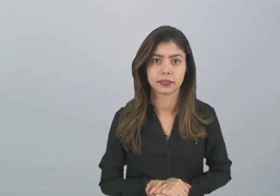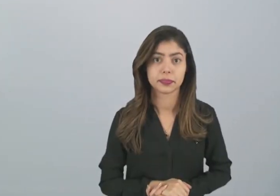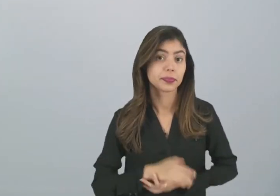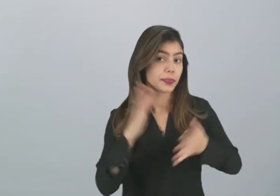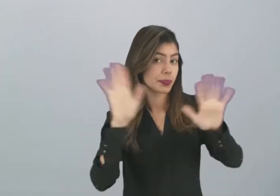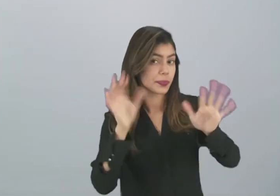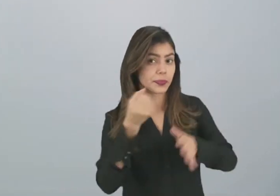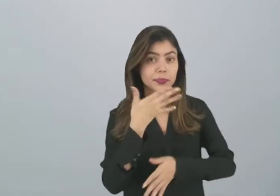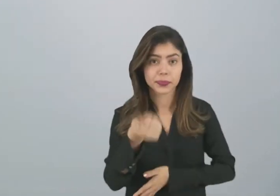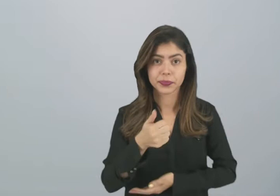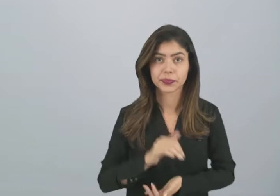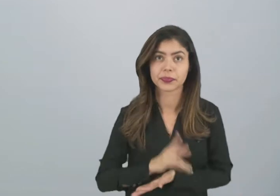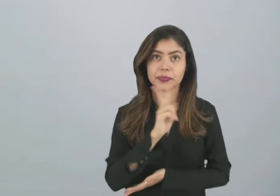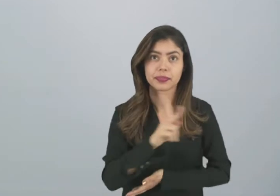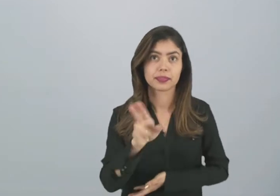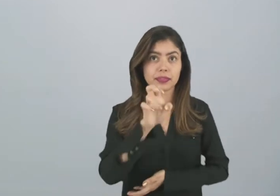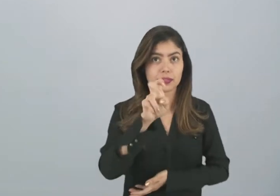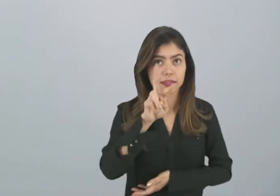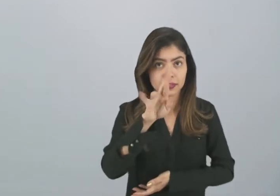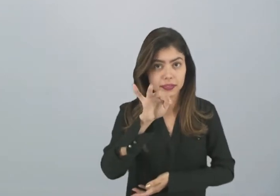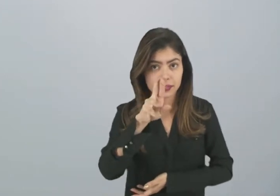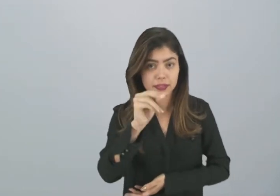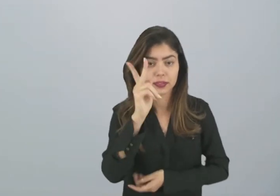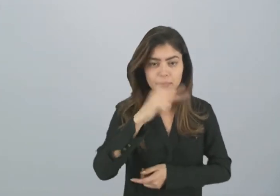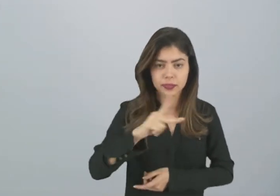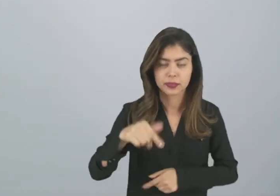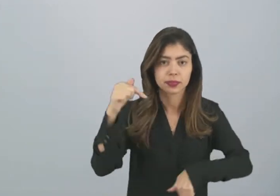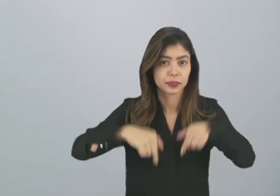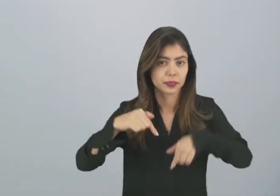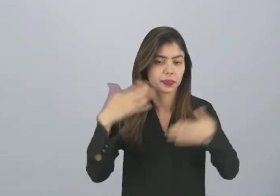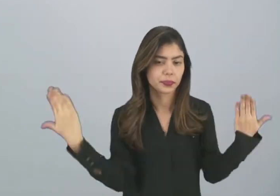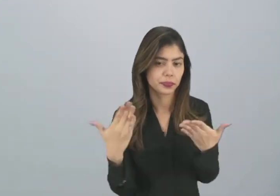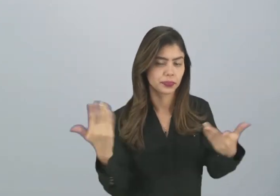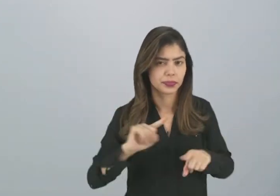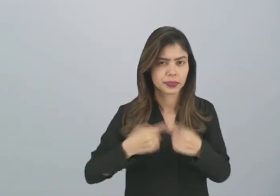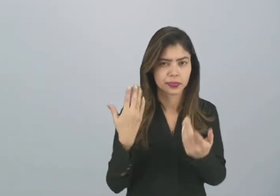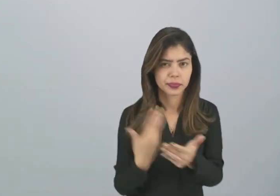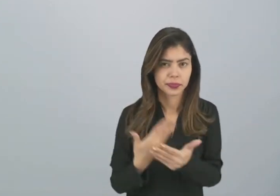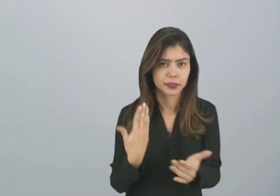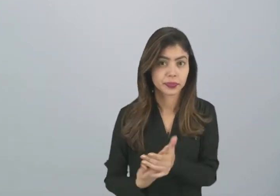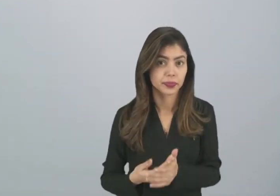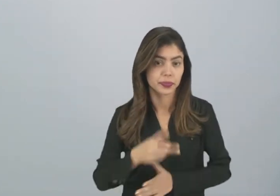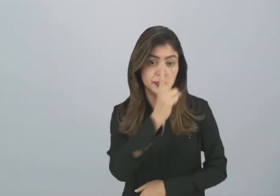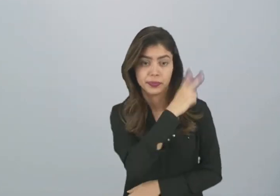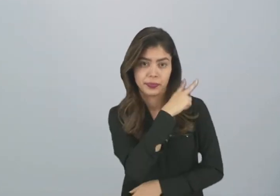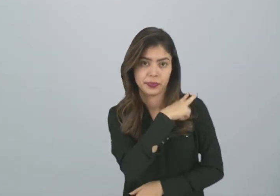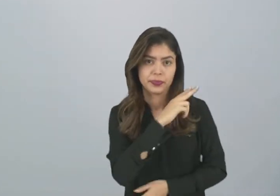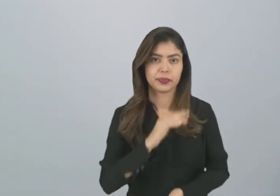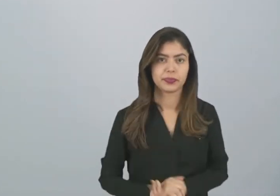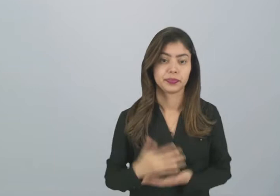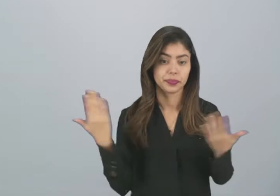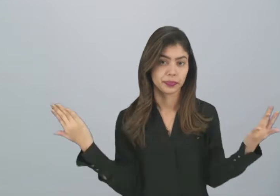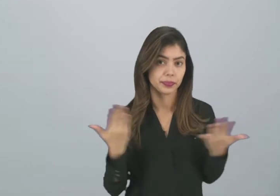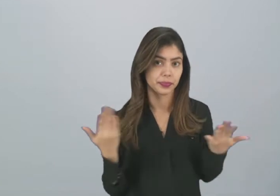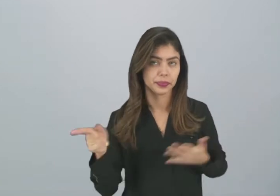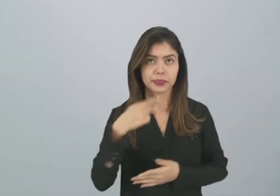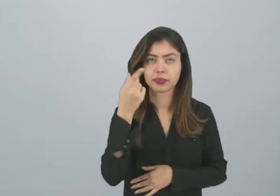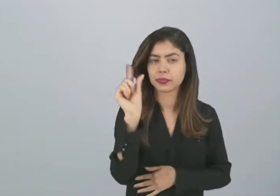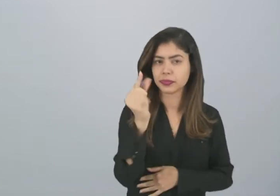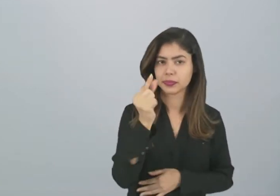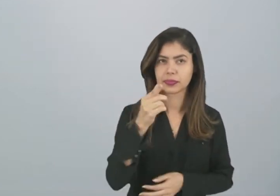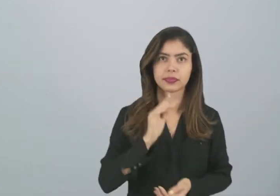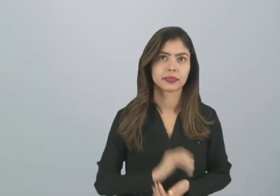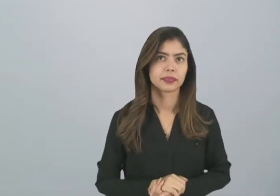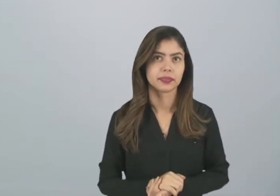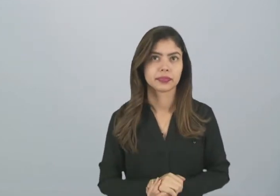Olá pessoal, tudo bem? Sou o professor Everton, professor de Química. Hoje nós teremos mais uma aula para a segunda série. Nessa aula nós falaremos um pouquinho